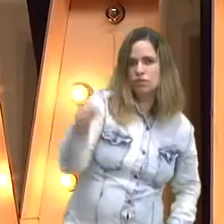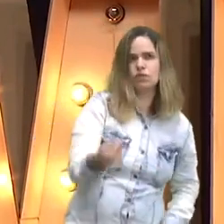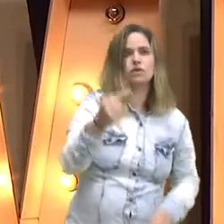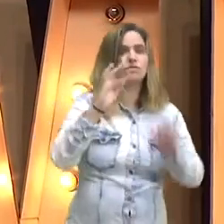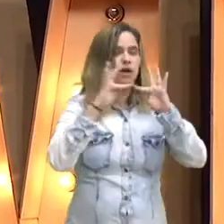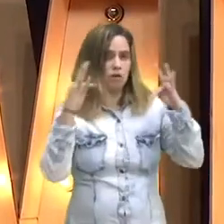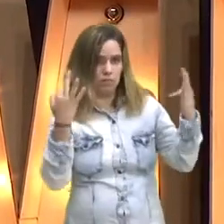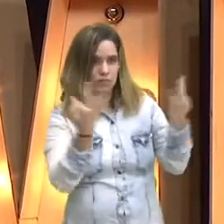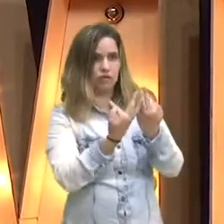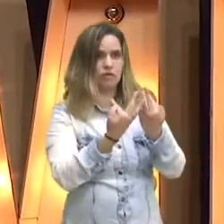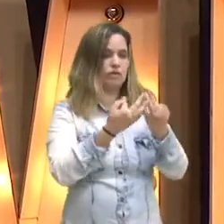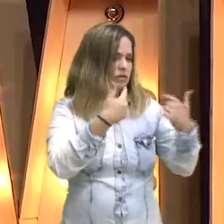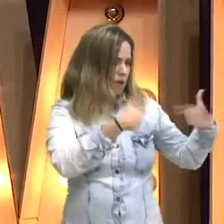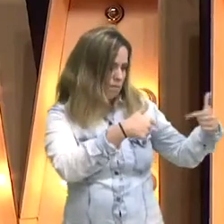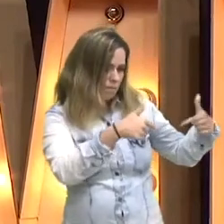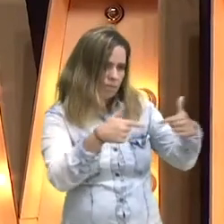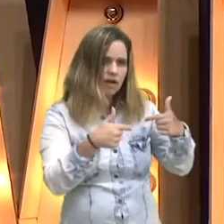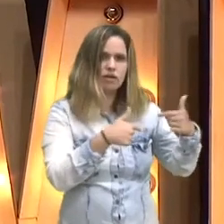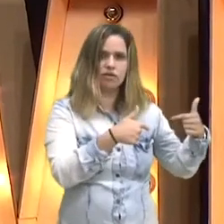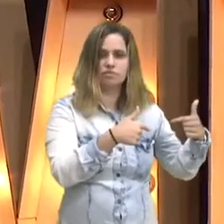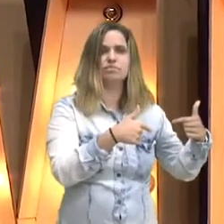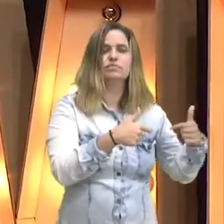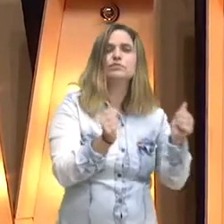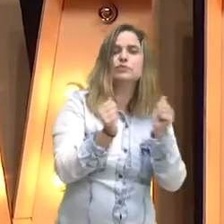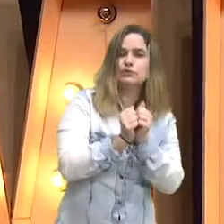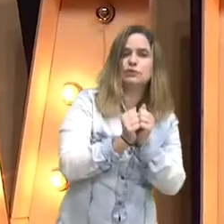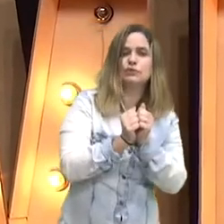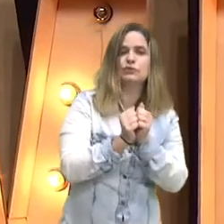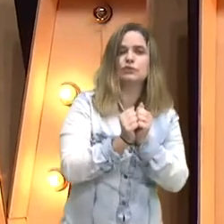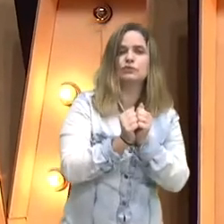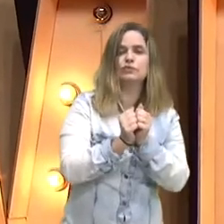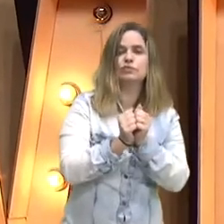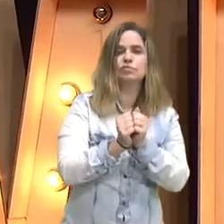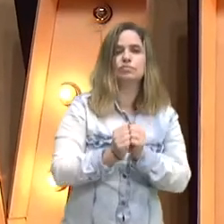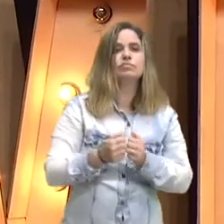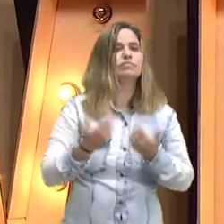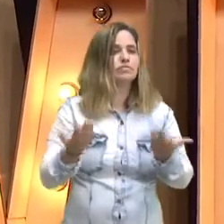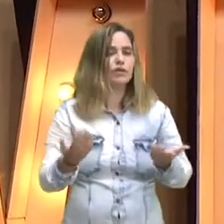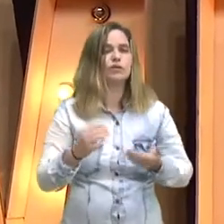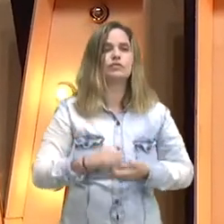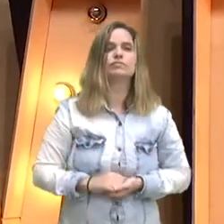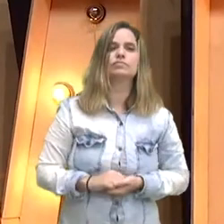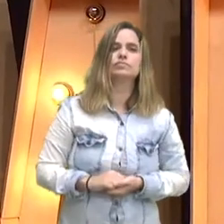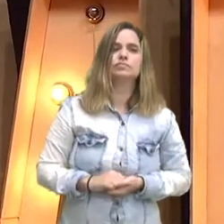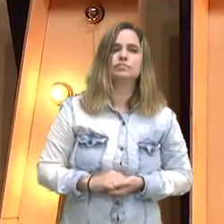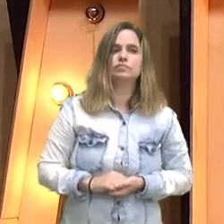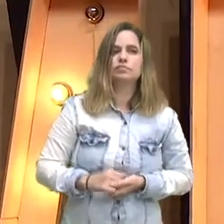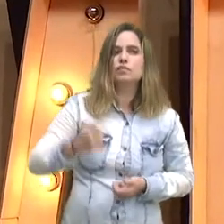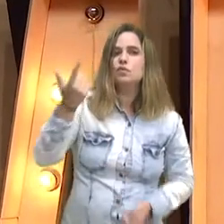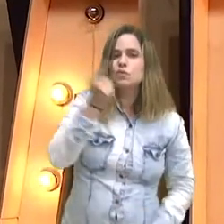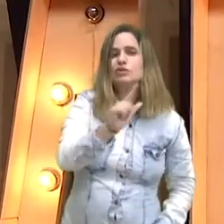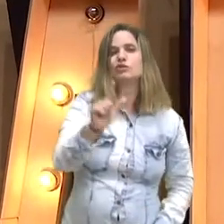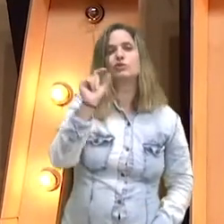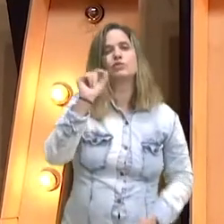família, trabalharam juntos, fora o trabalho individual deles, e não ficou pesado para ninguém. E aí, eles conseguiram montar